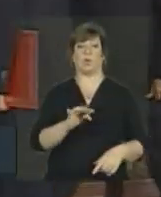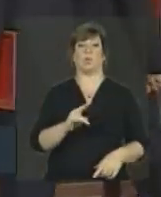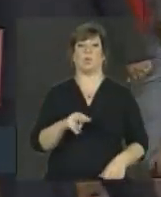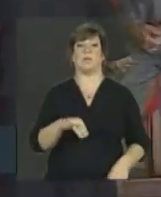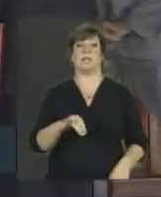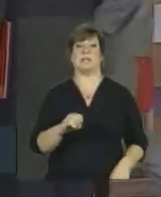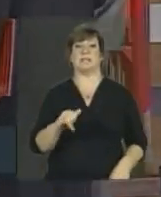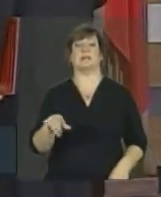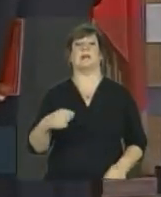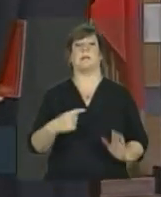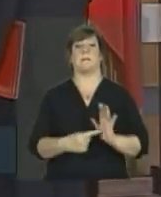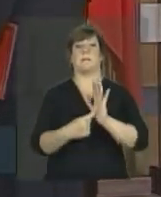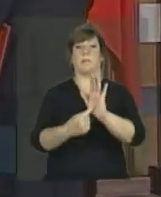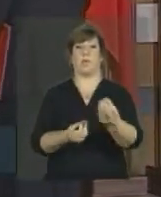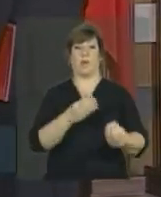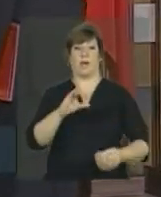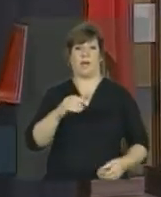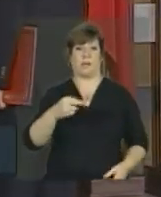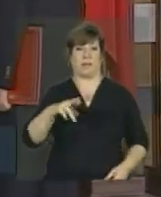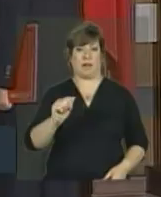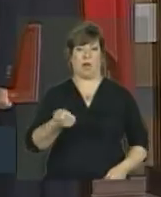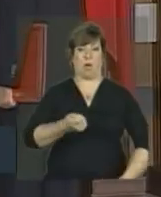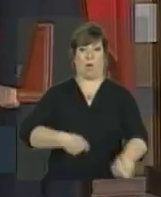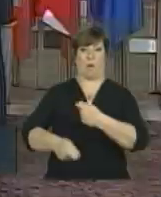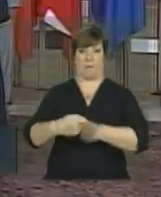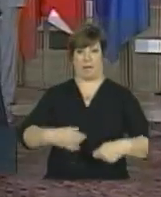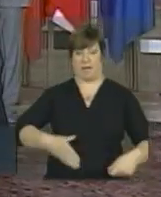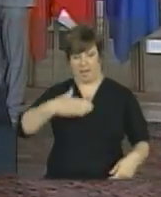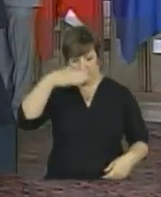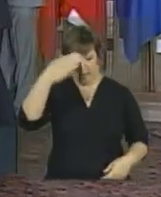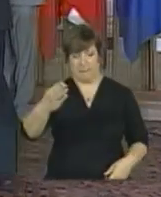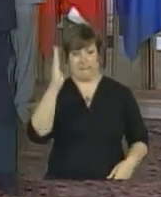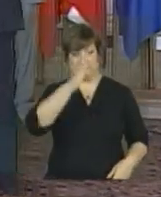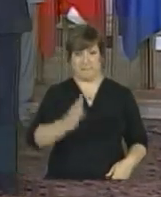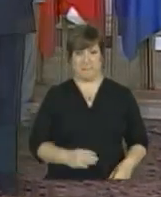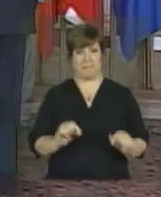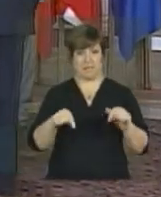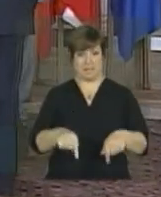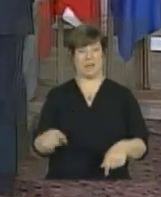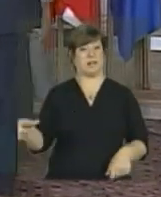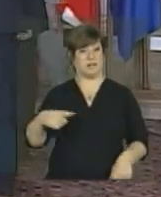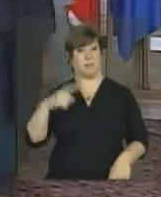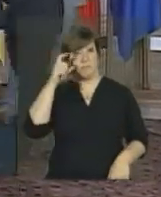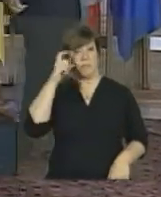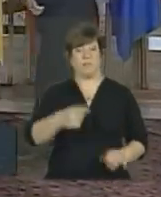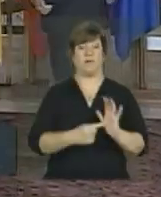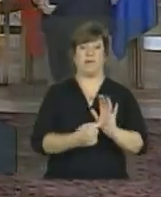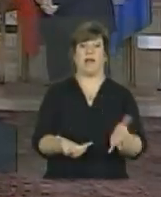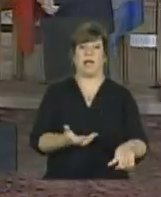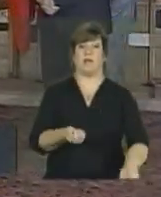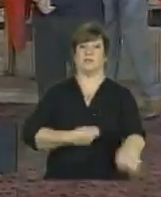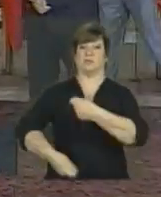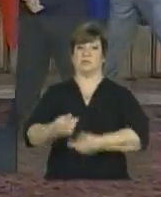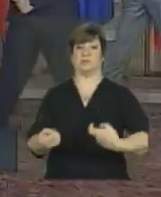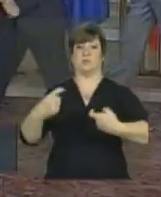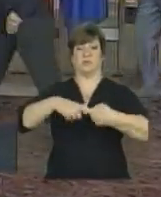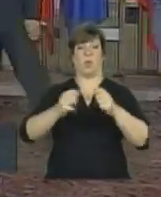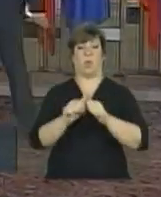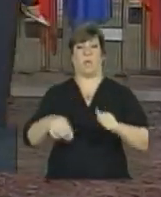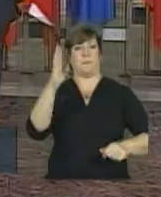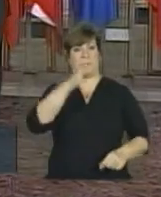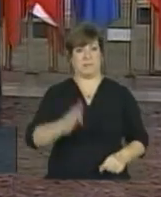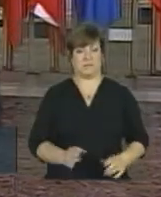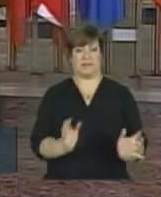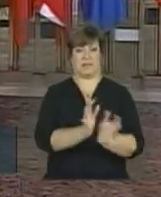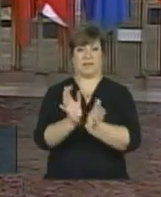manifestou, através da Câmara do Comércio Árabe Brasileiro, o interesse em aumentar os negócios com o Brasil nas